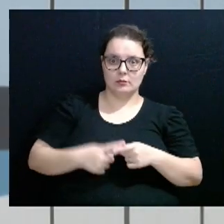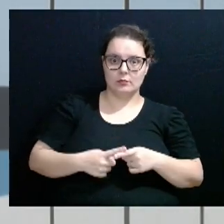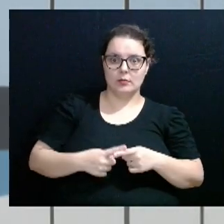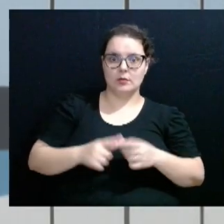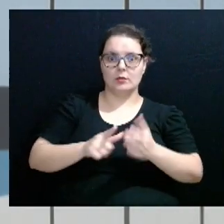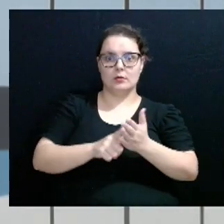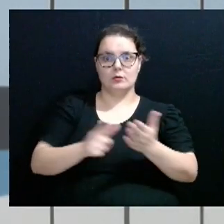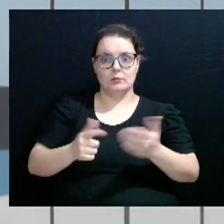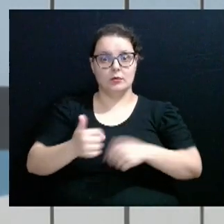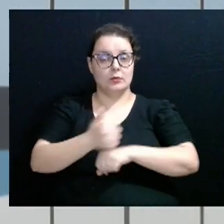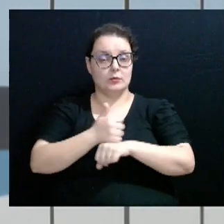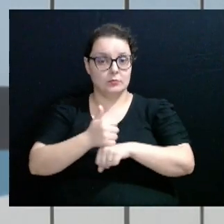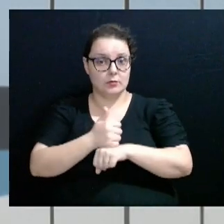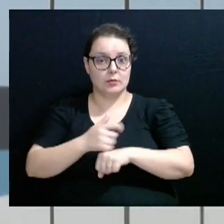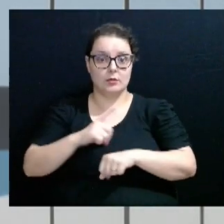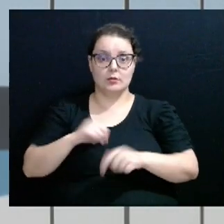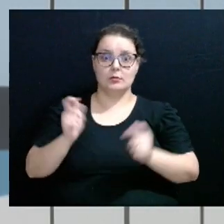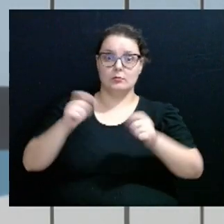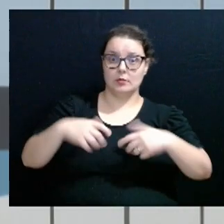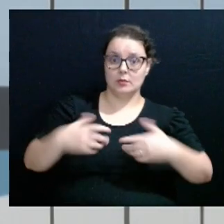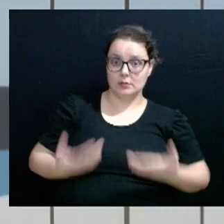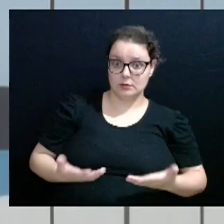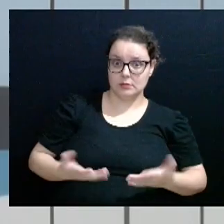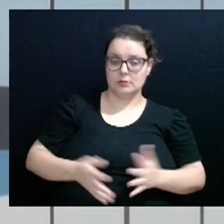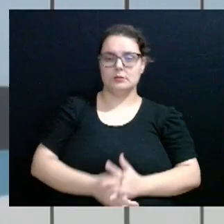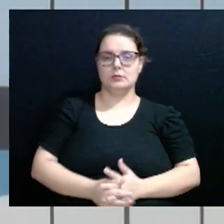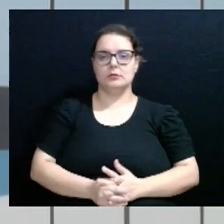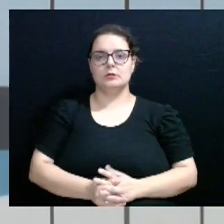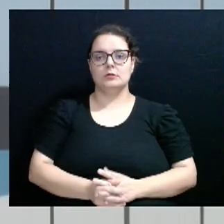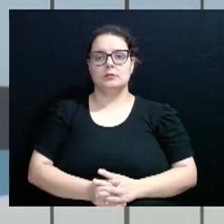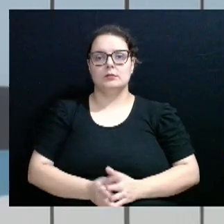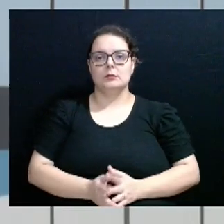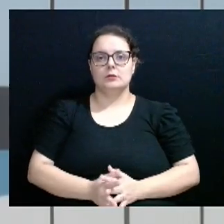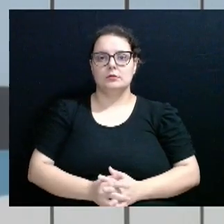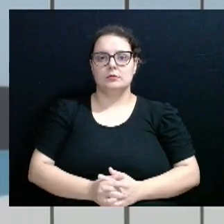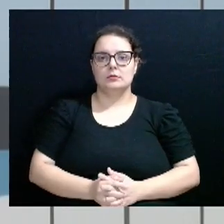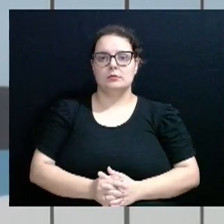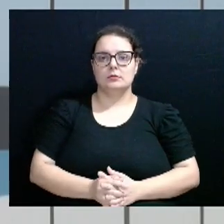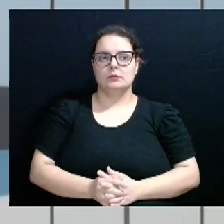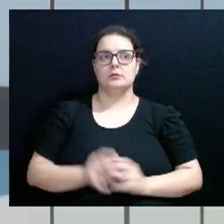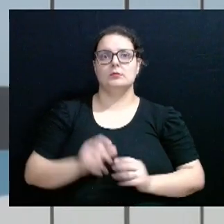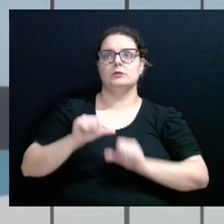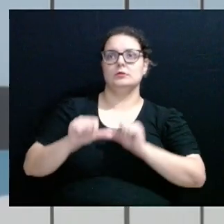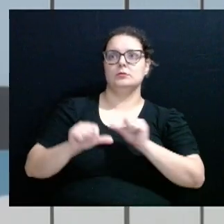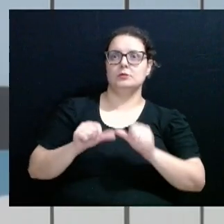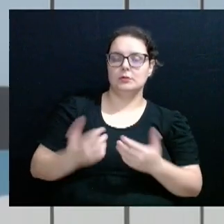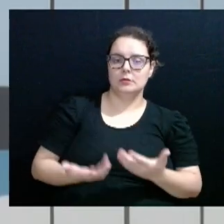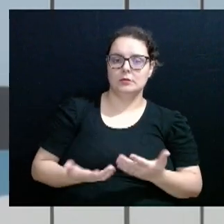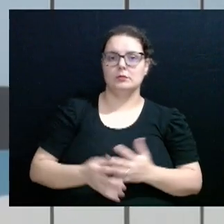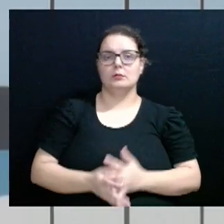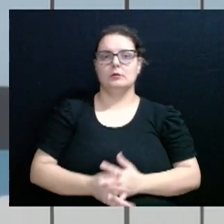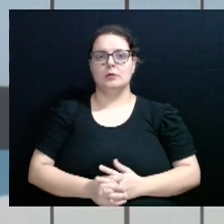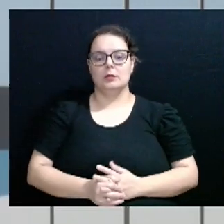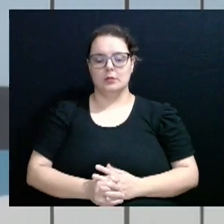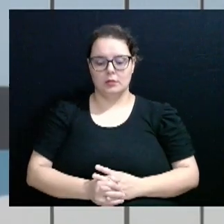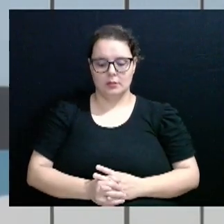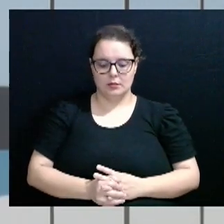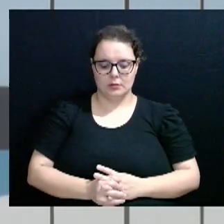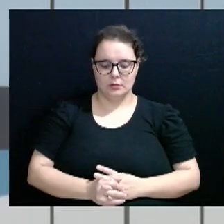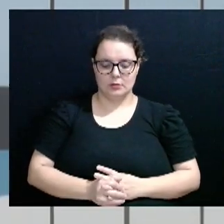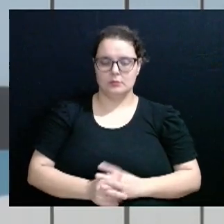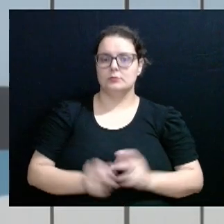o potencial de transformar, de poder ter